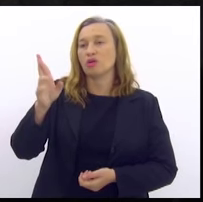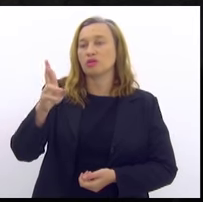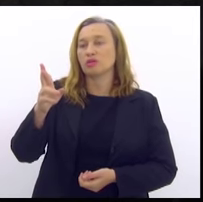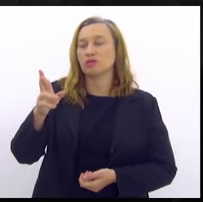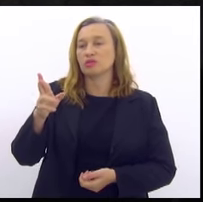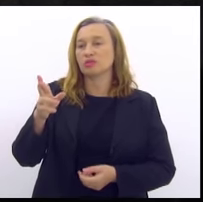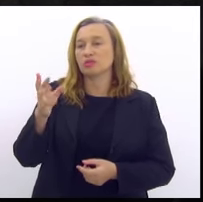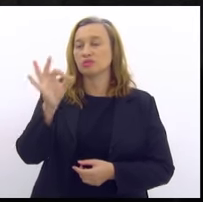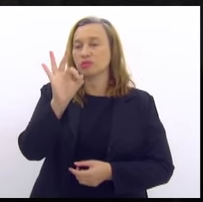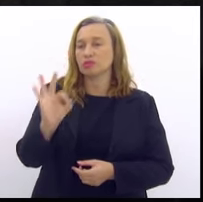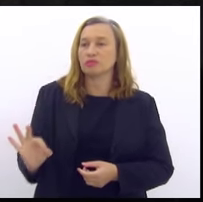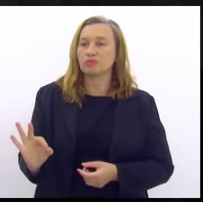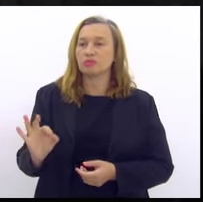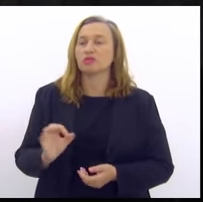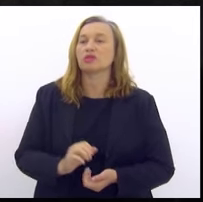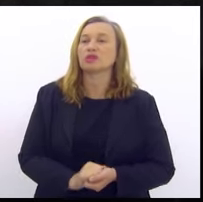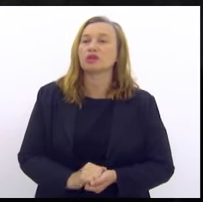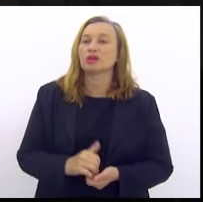3,14%.